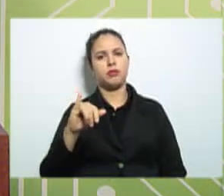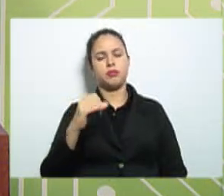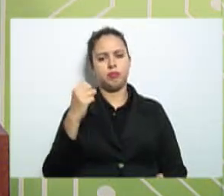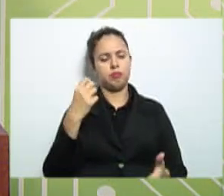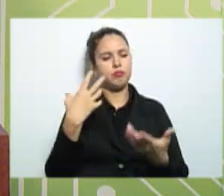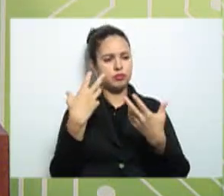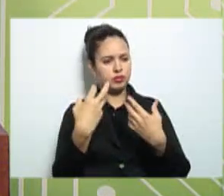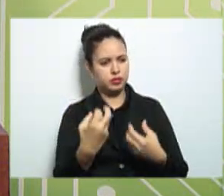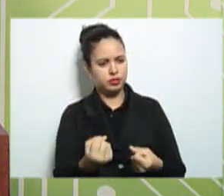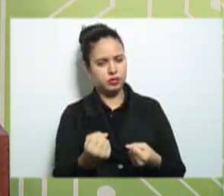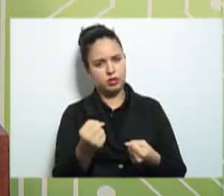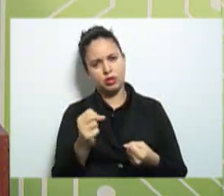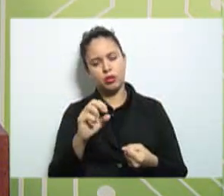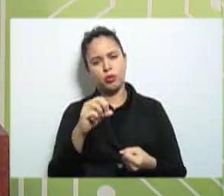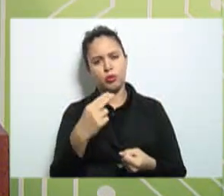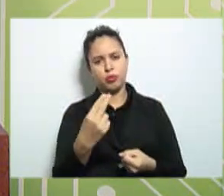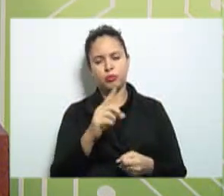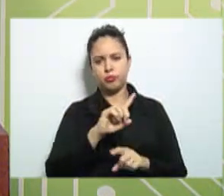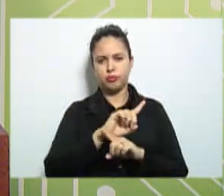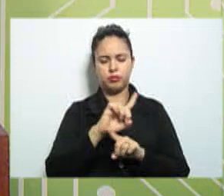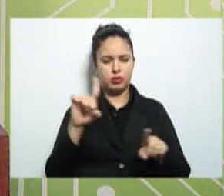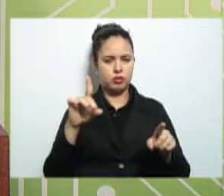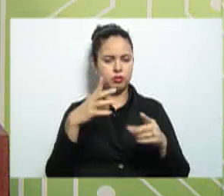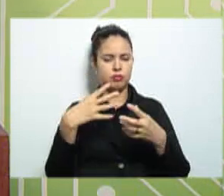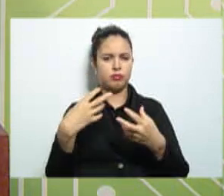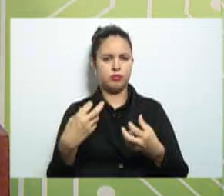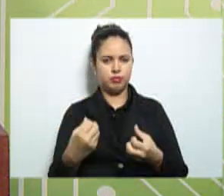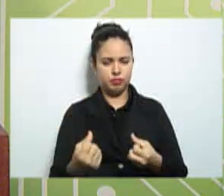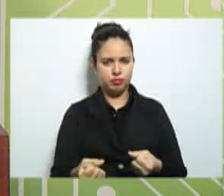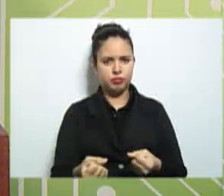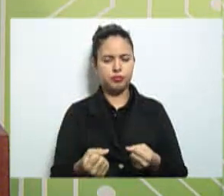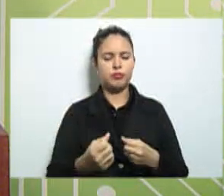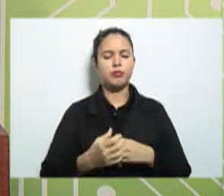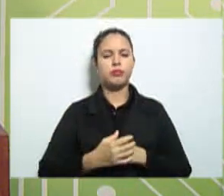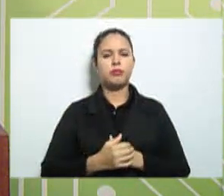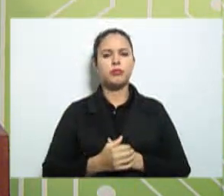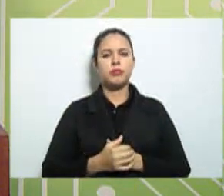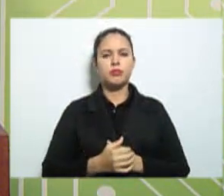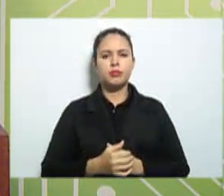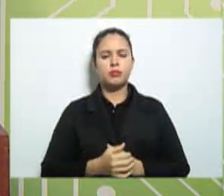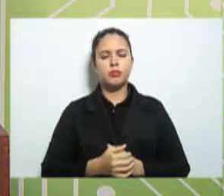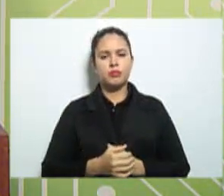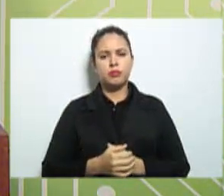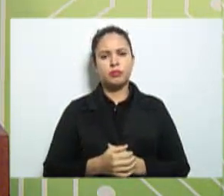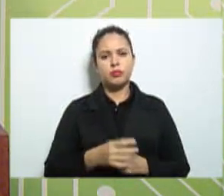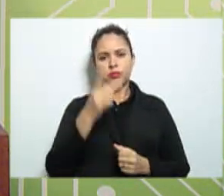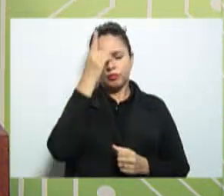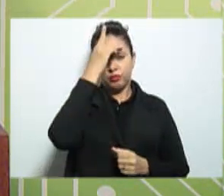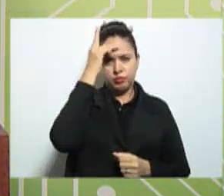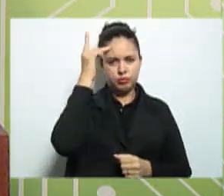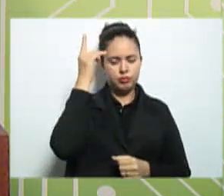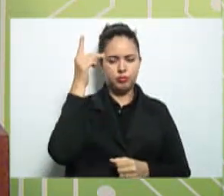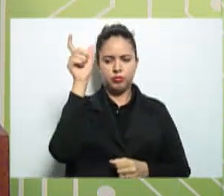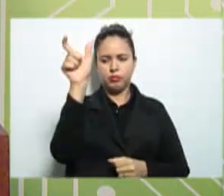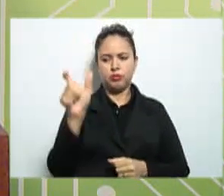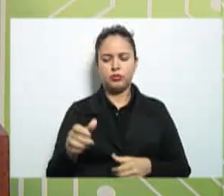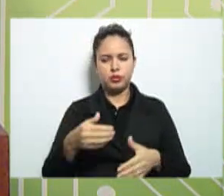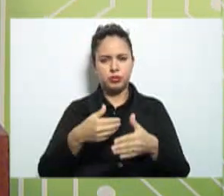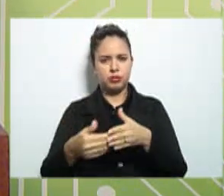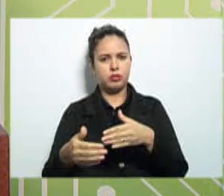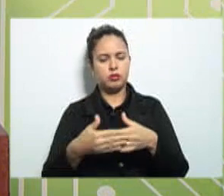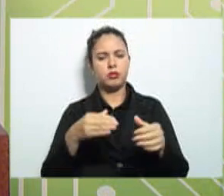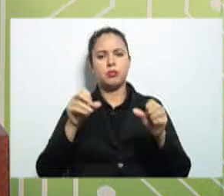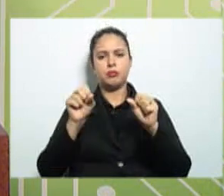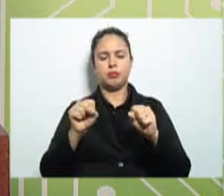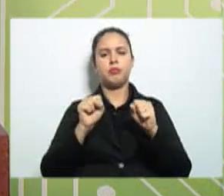não aceitar, ela vai dizer que este pedido foi indeferido. Então, qualquer pessoa pode fazer um requerimento. Por que eu